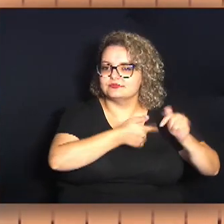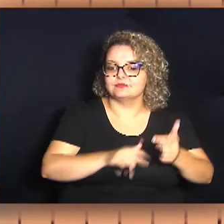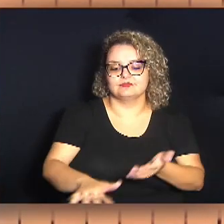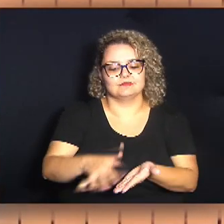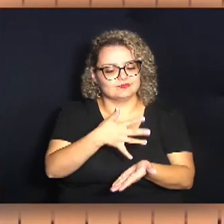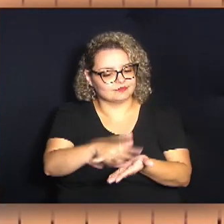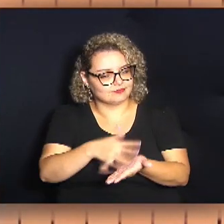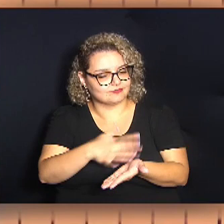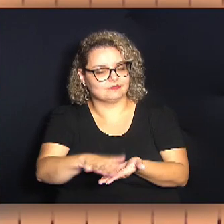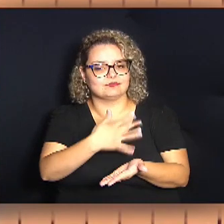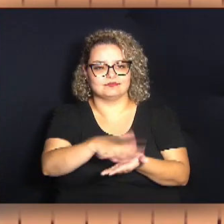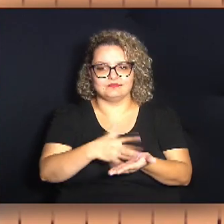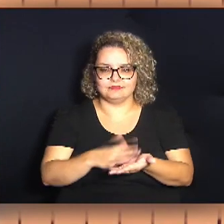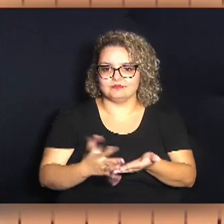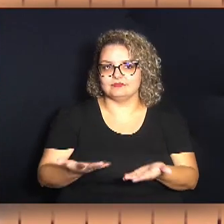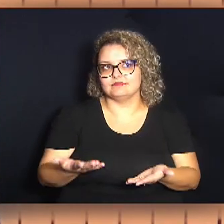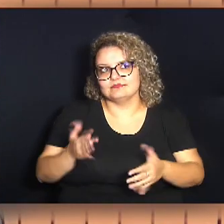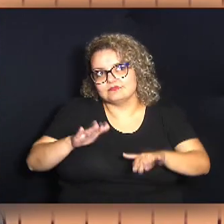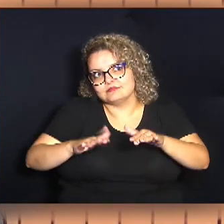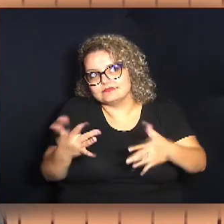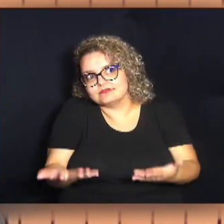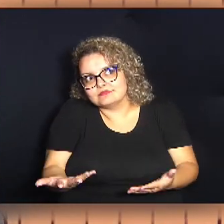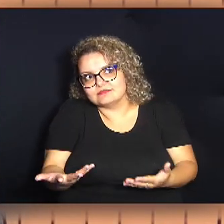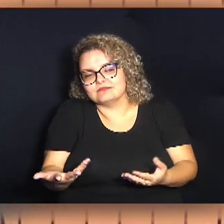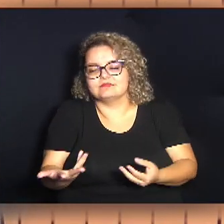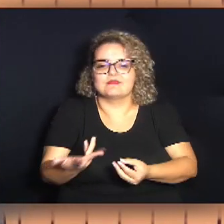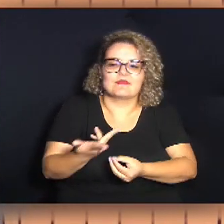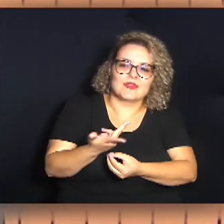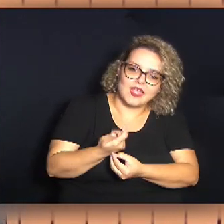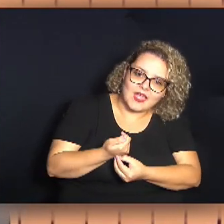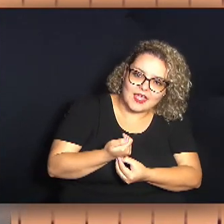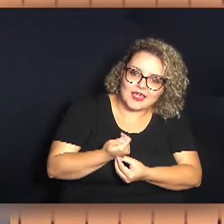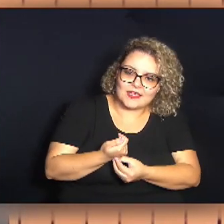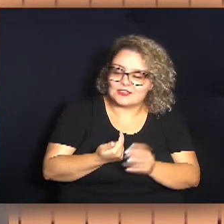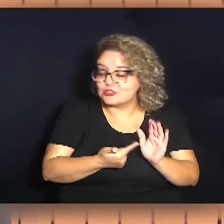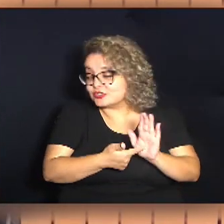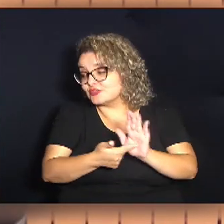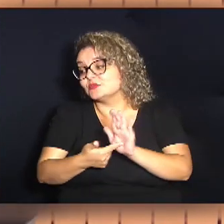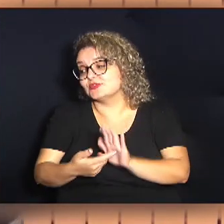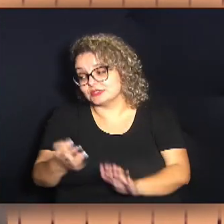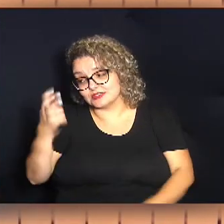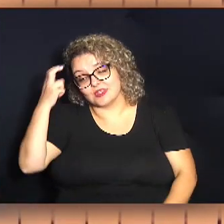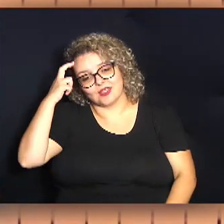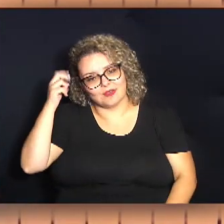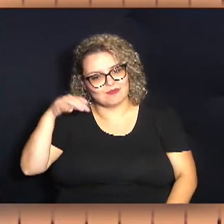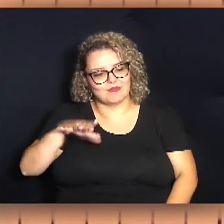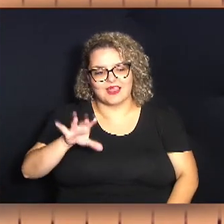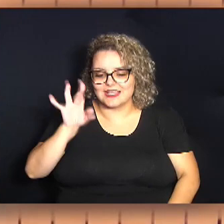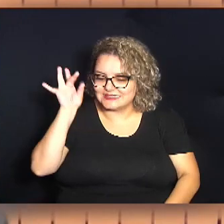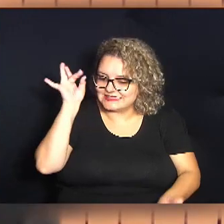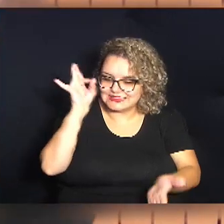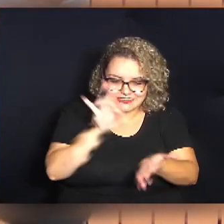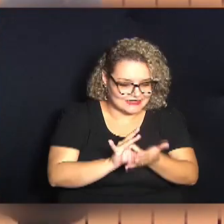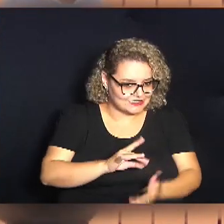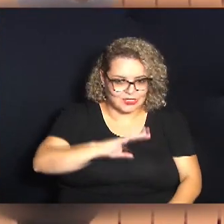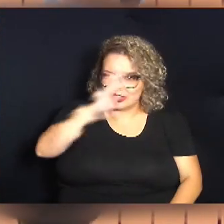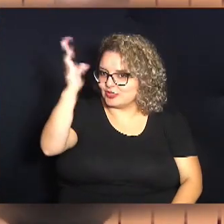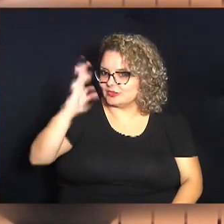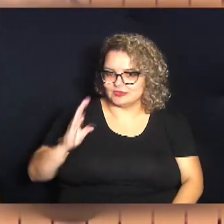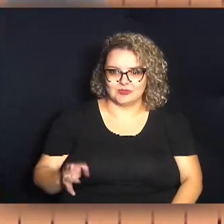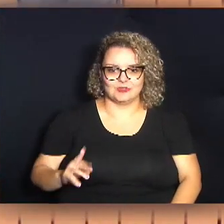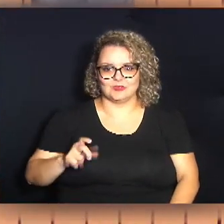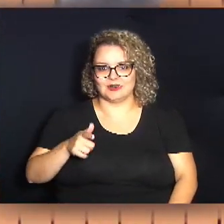talvez seja a arte, a manifestação cultural mais legítima do Brasil, com